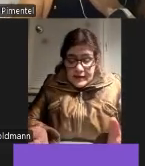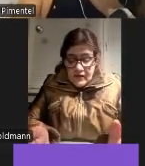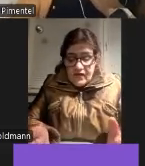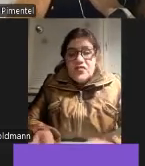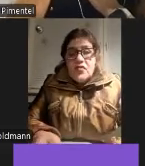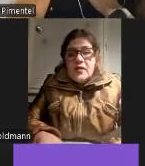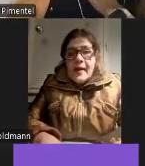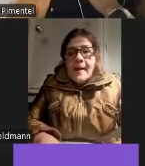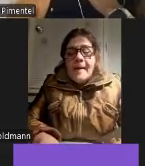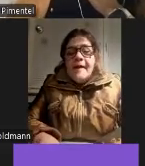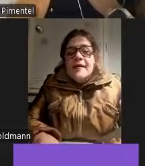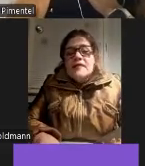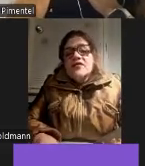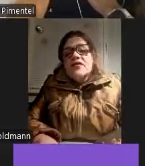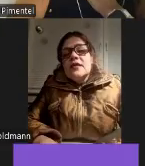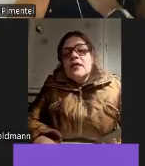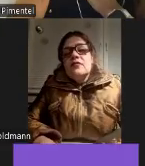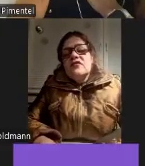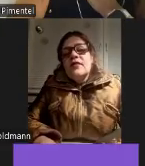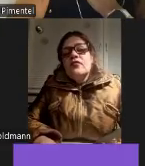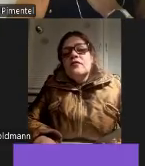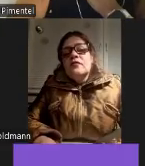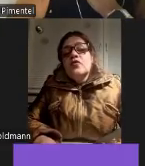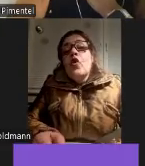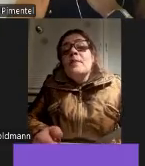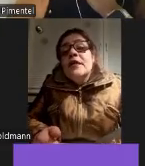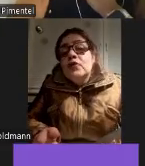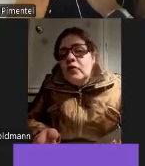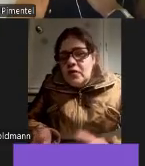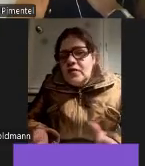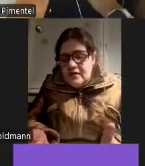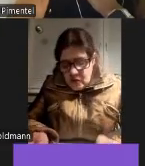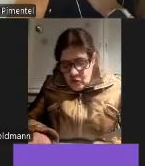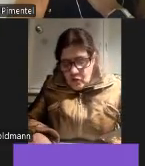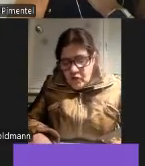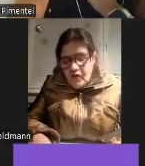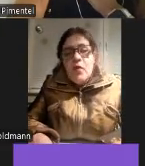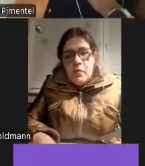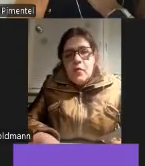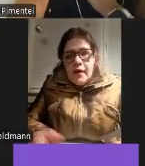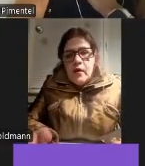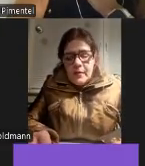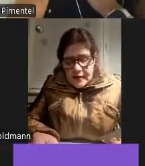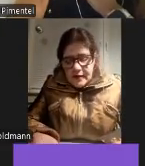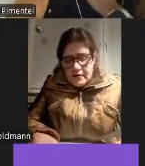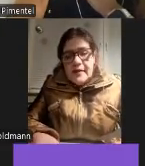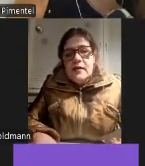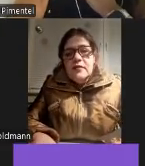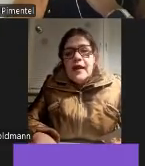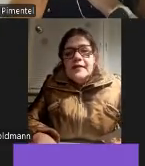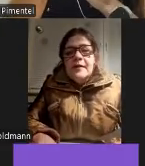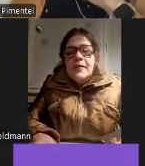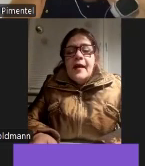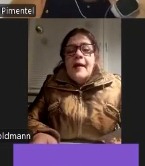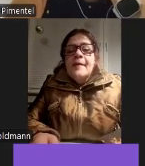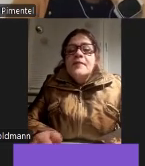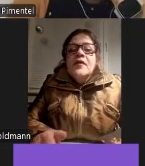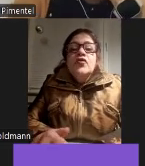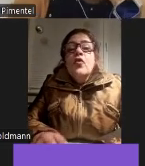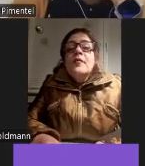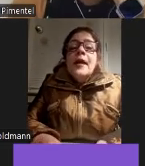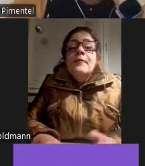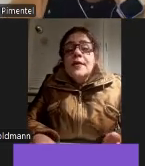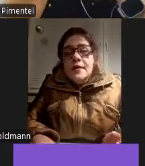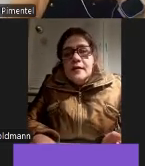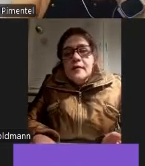está querendo funcionar se você não tiver dormido, inclusive, como foi comentado, né, que não daria para,